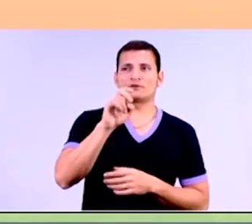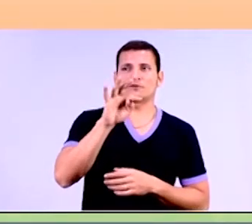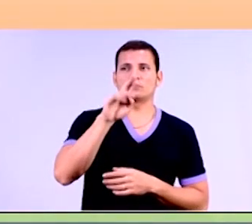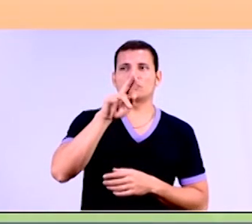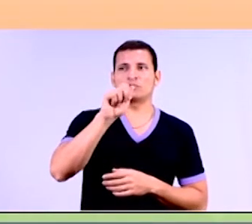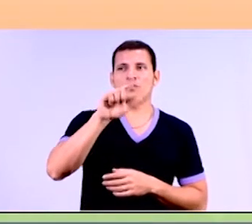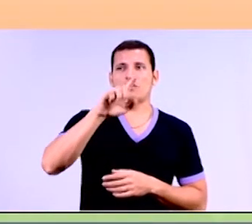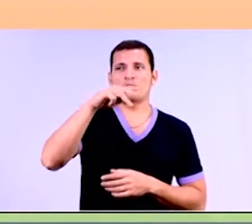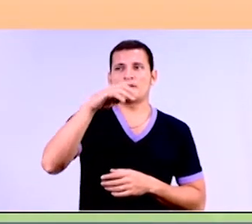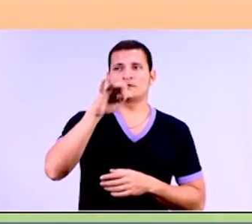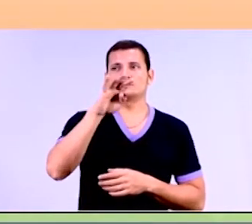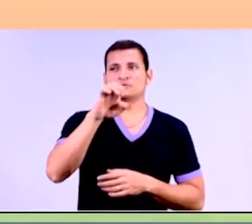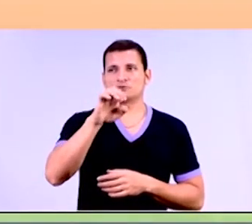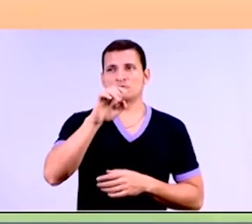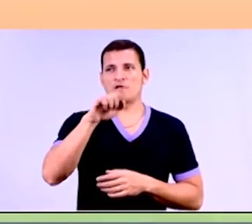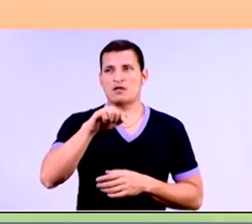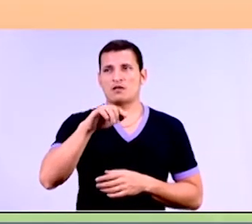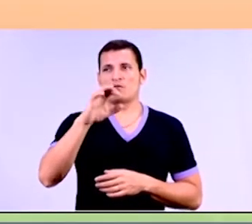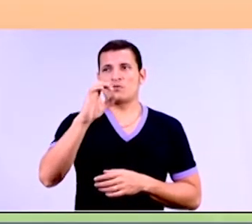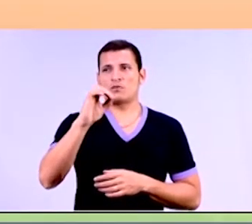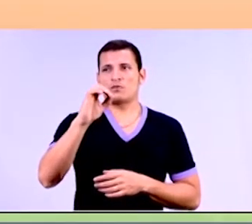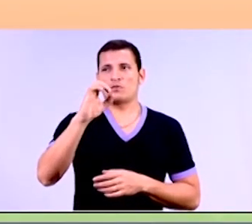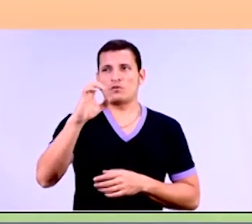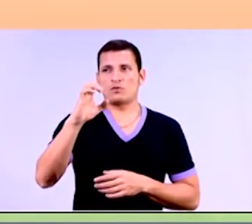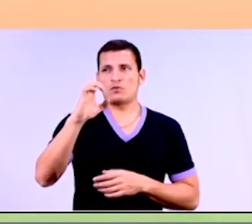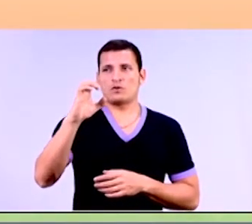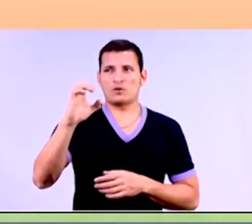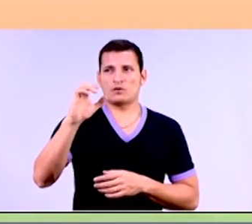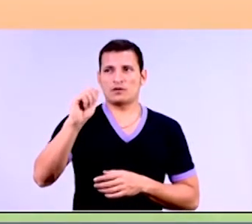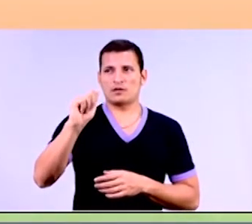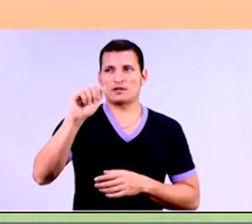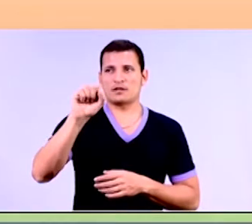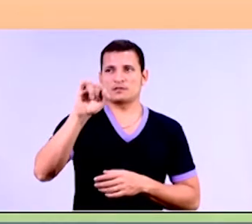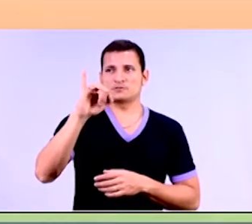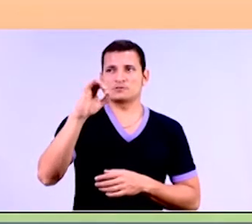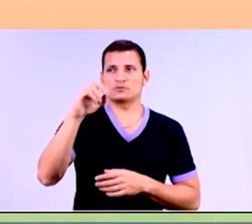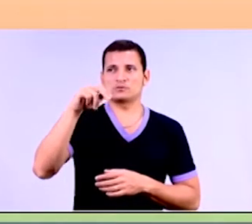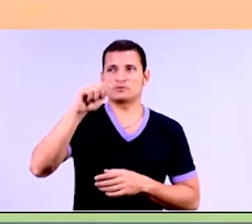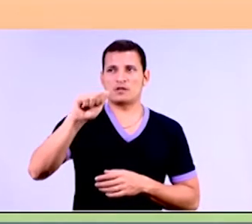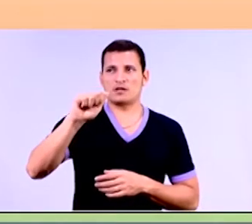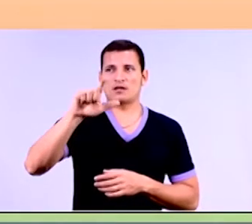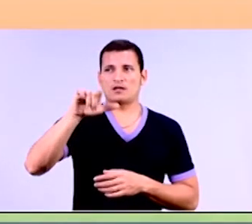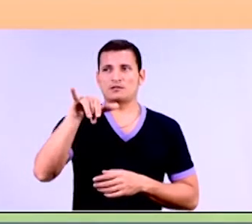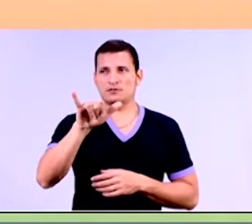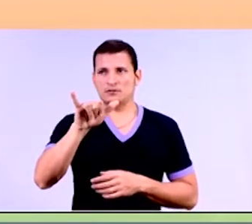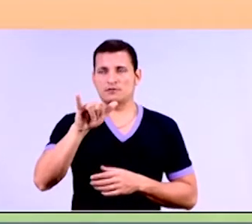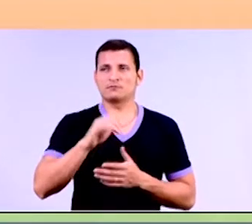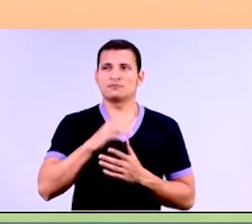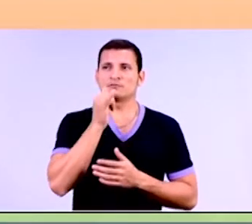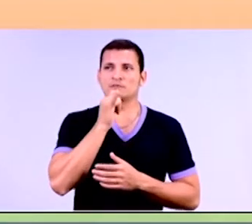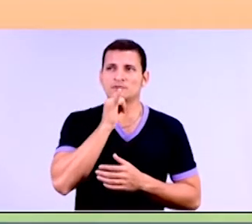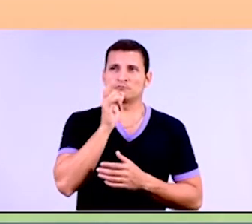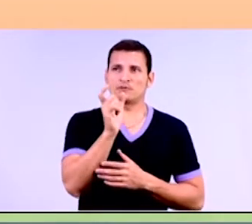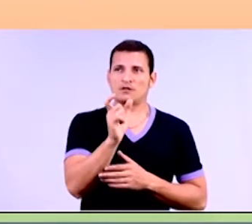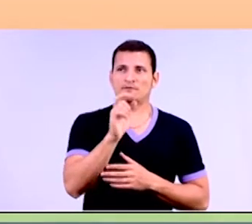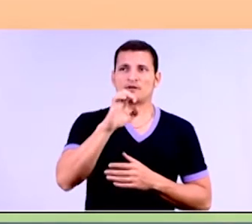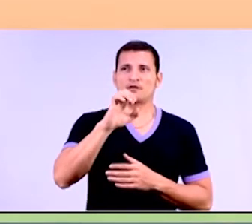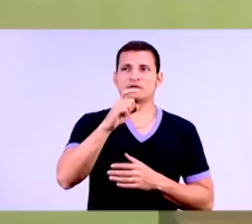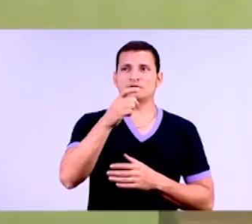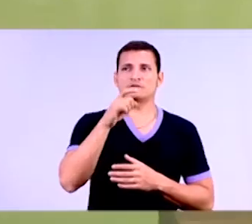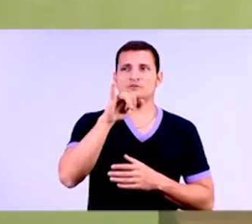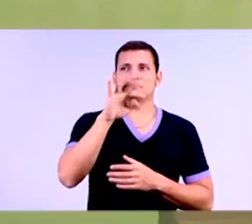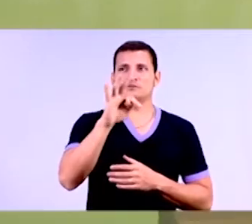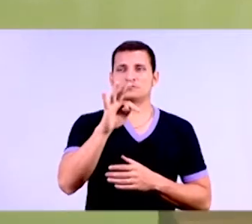Occasionally. Conhecemos outros mais que eu agora posso citar e vocês vão lembrar. Por exemplo, exit, que a gente pode achar